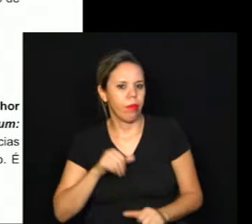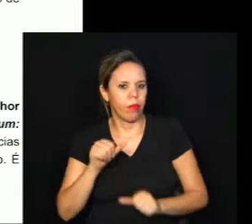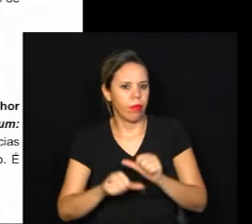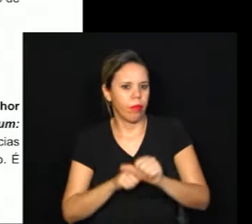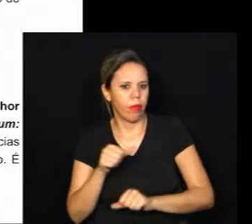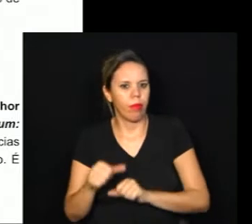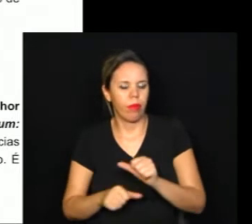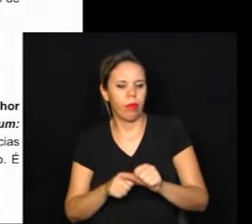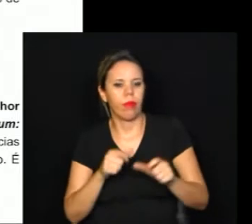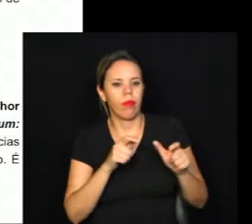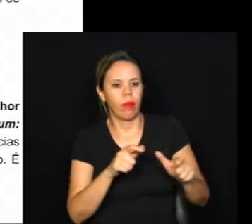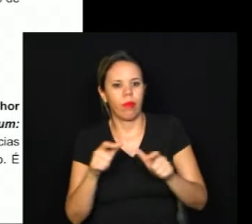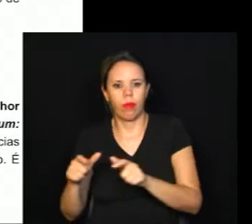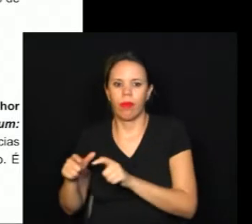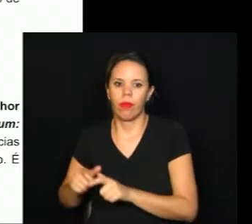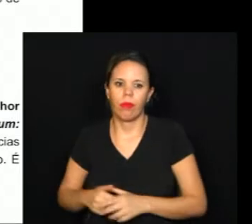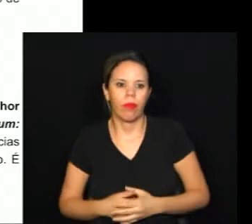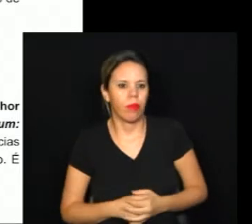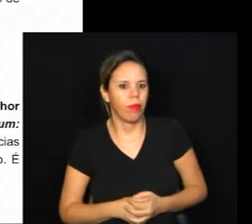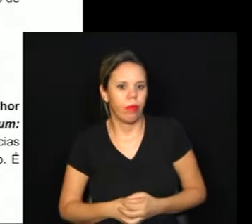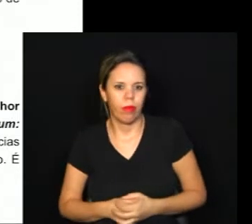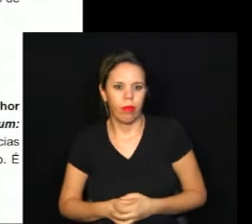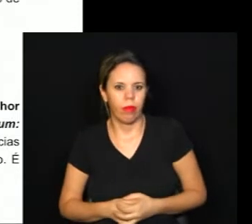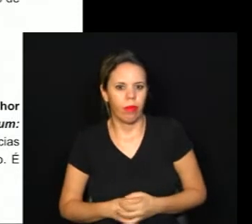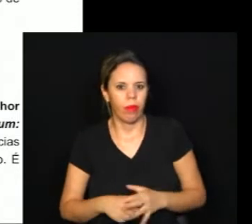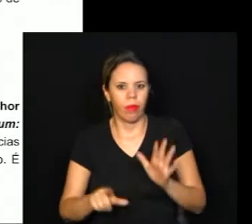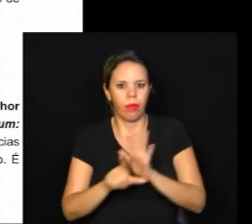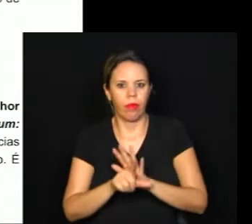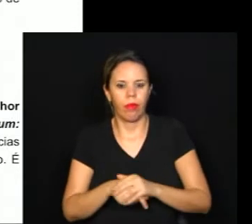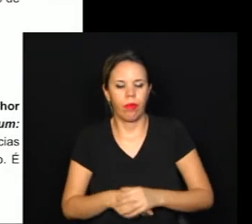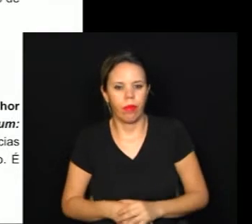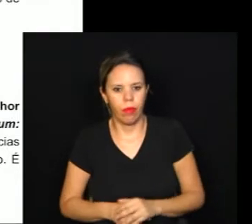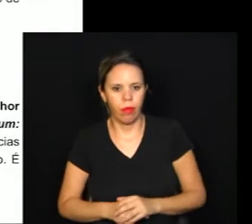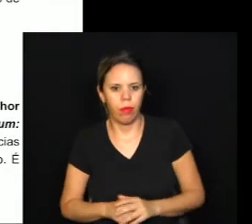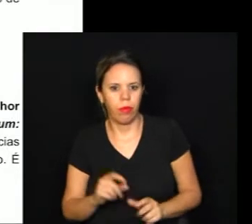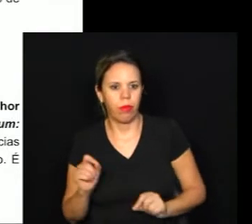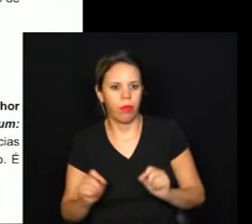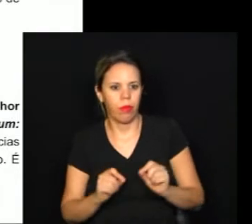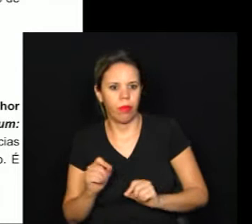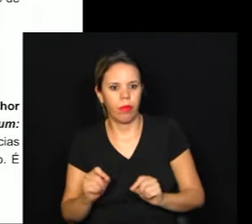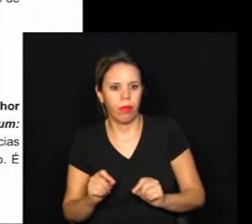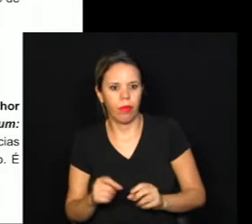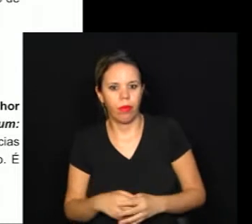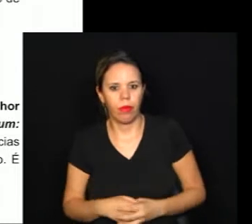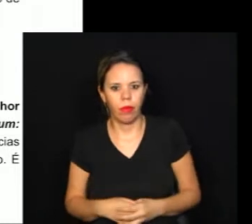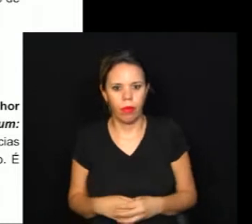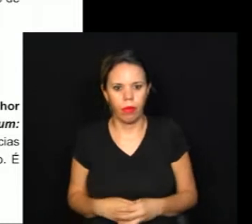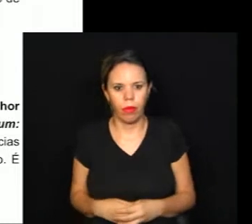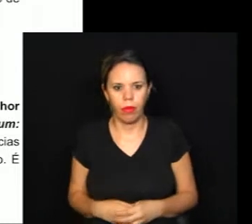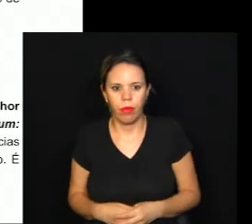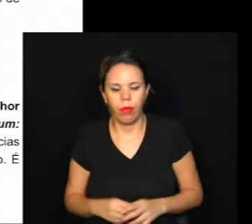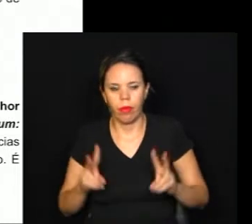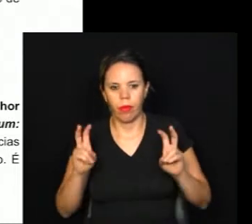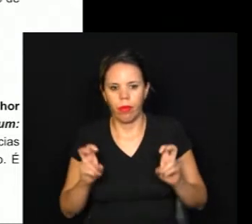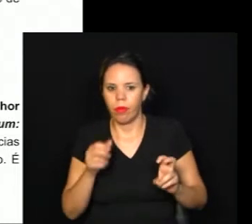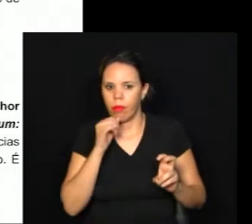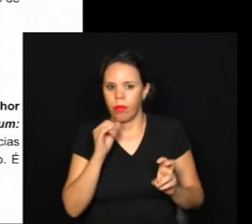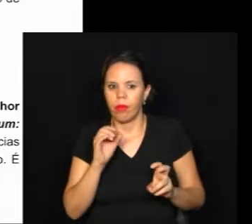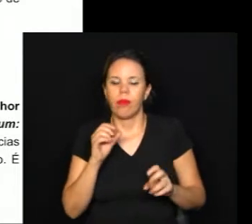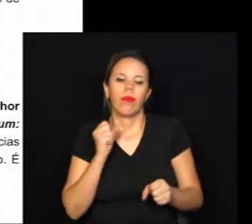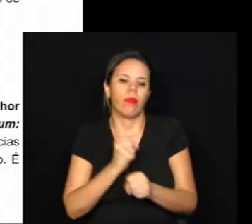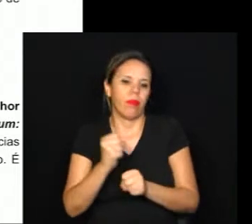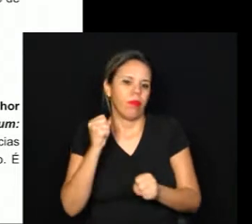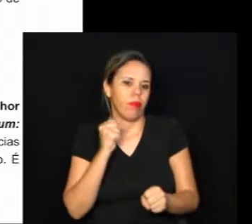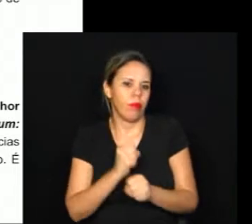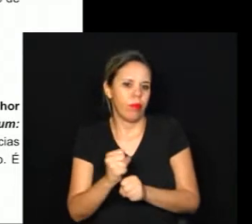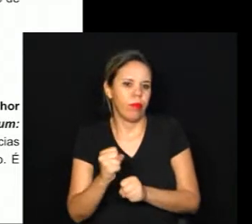o zoneamento lá de uma lei, né, que estabelece aí a questão das construções